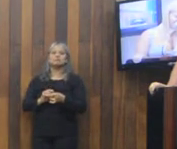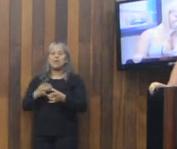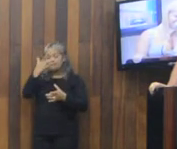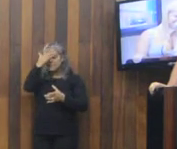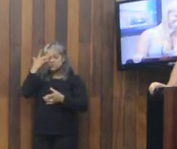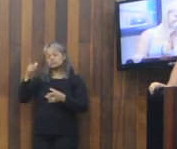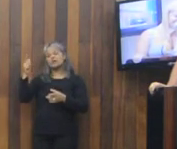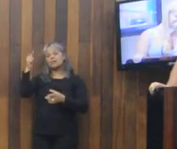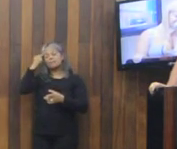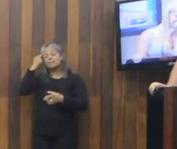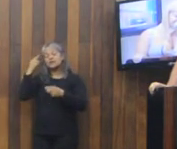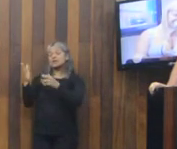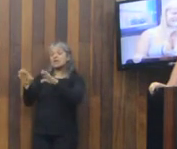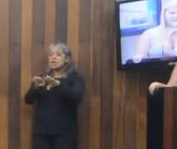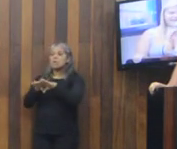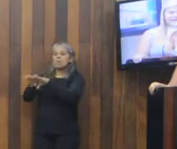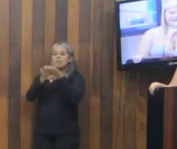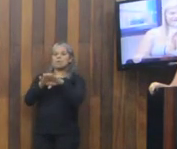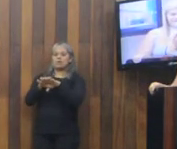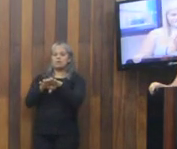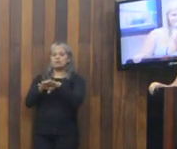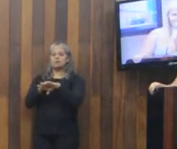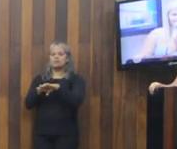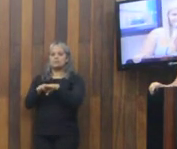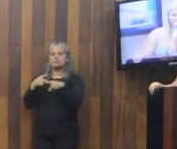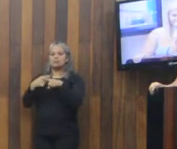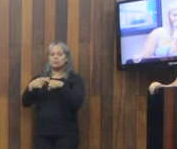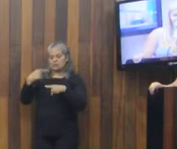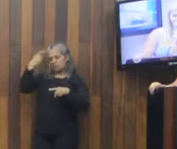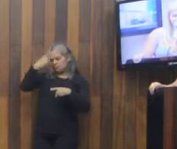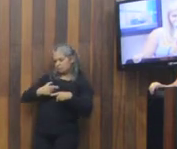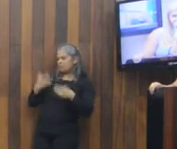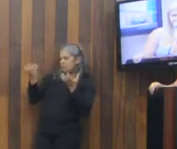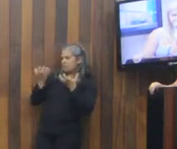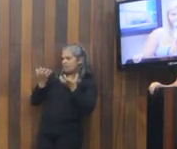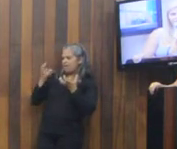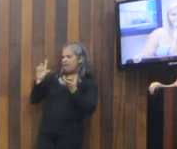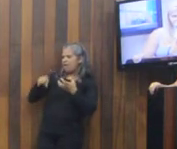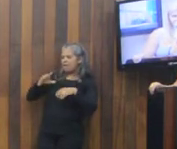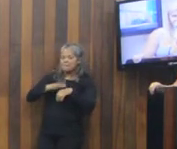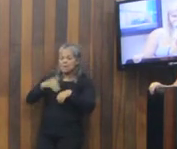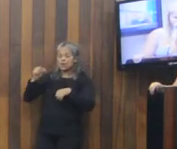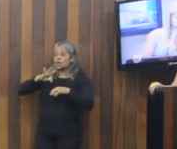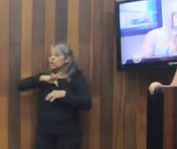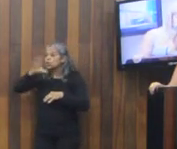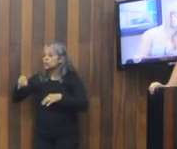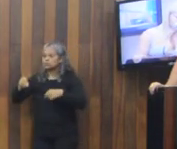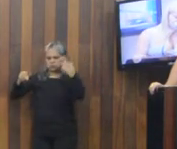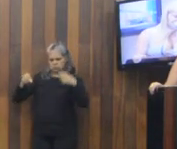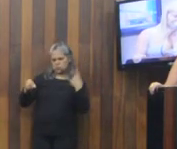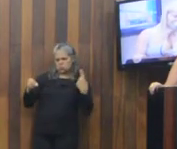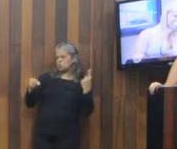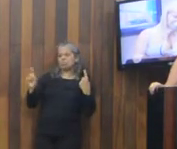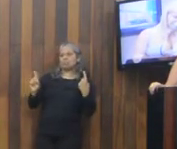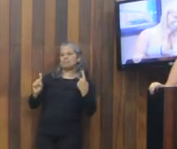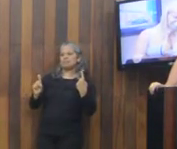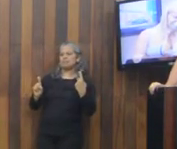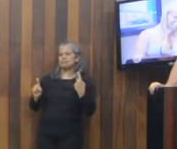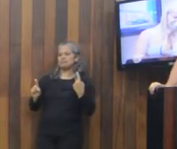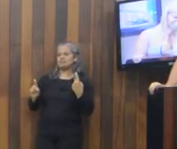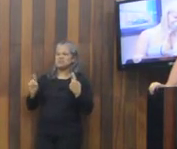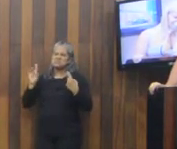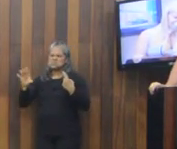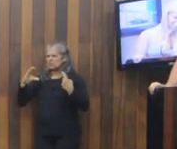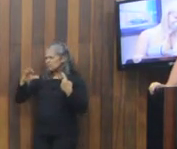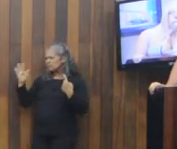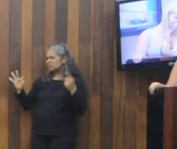amor à cidade, quando elas entenderem que o que a gente quer é o melhor para todos e não só para um. Não temos só Cabo Frio,